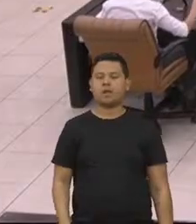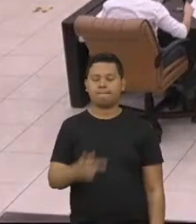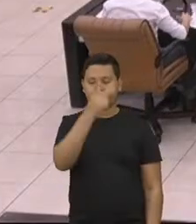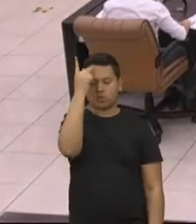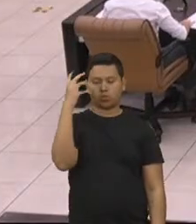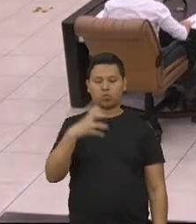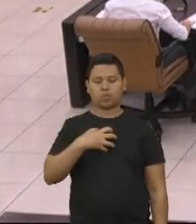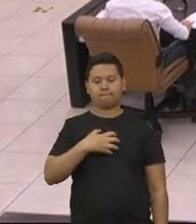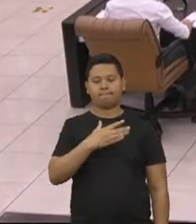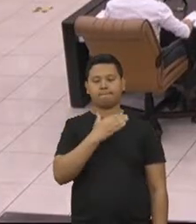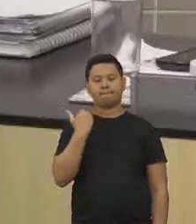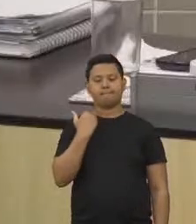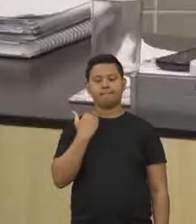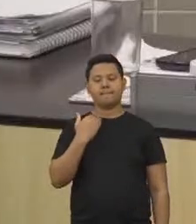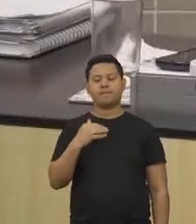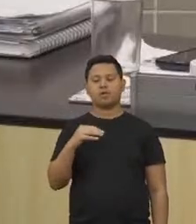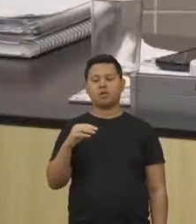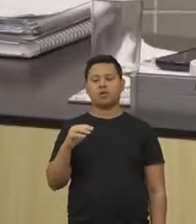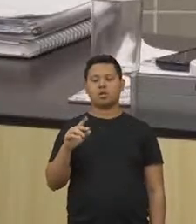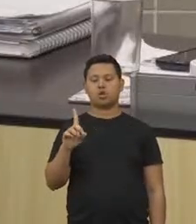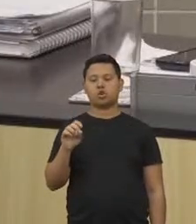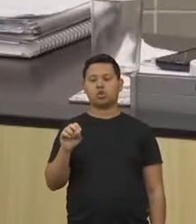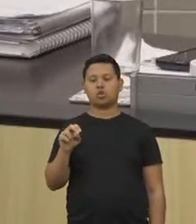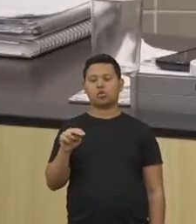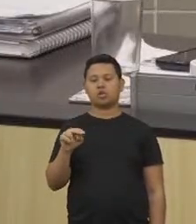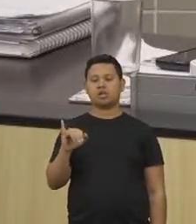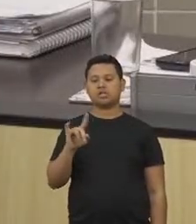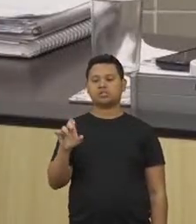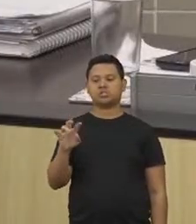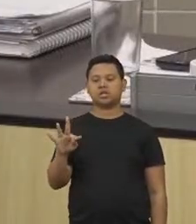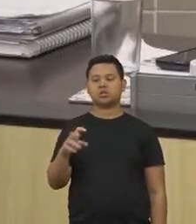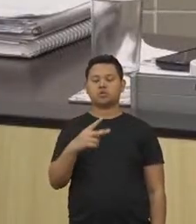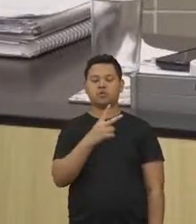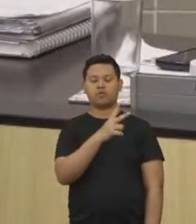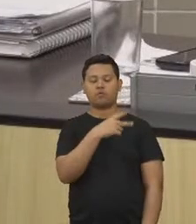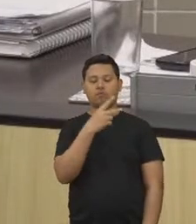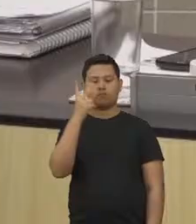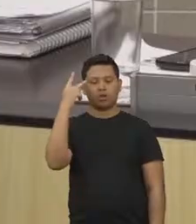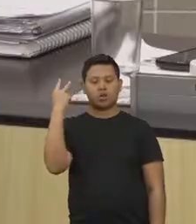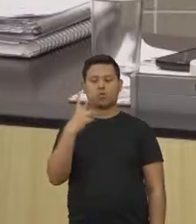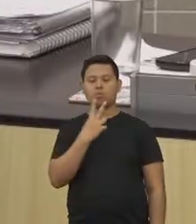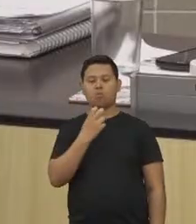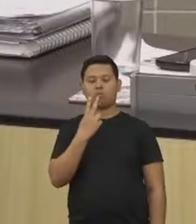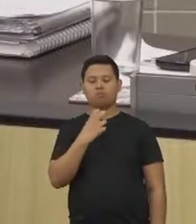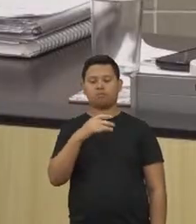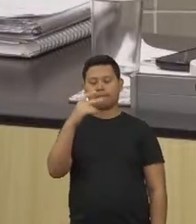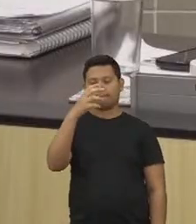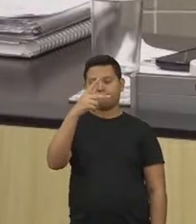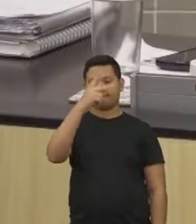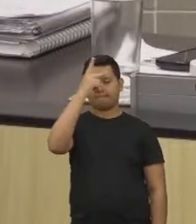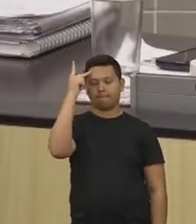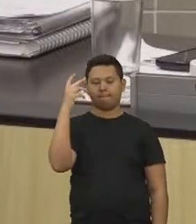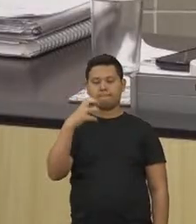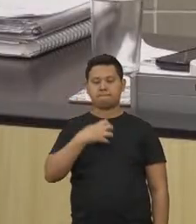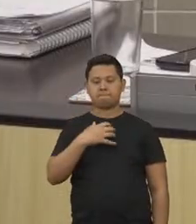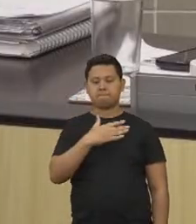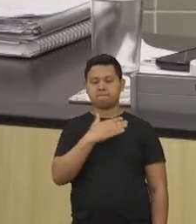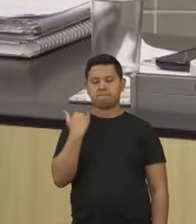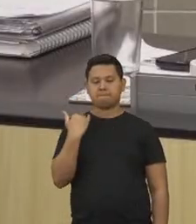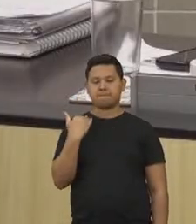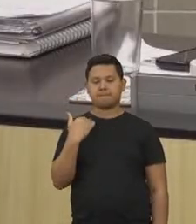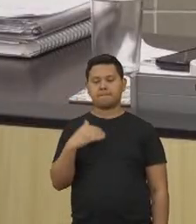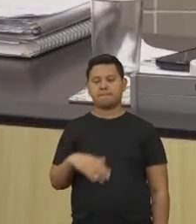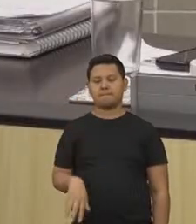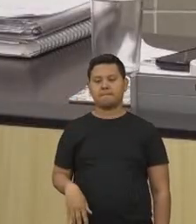Voto de pesar pelo falecimento de Donizete Ramos. Voto formulado pelo vereador Valmir do Parque Meia Lua. Voto de